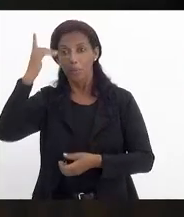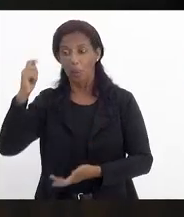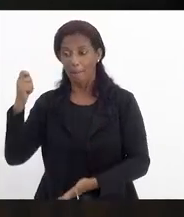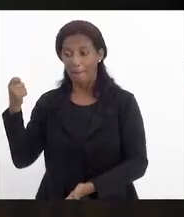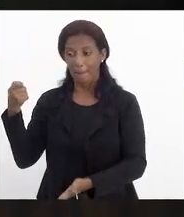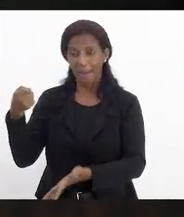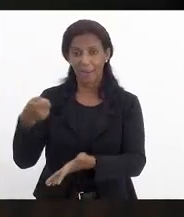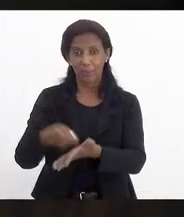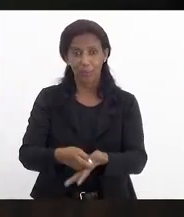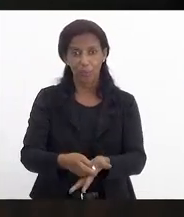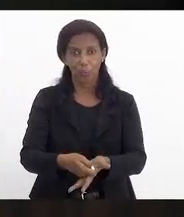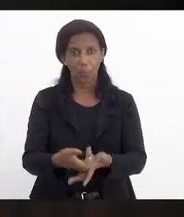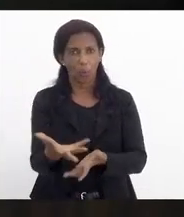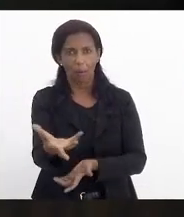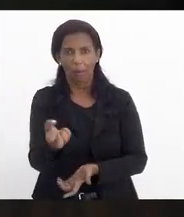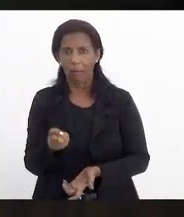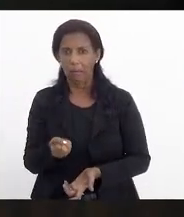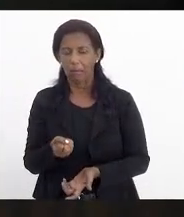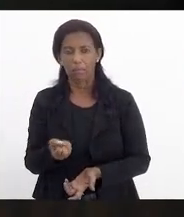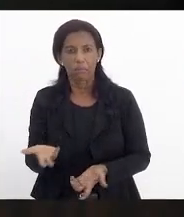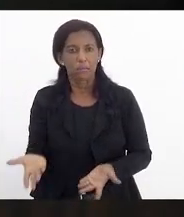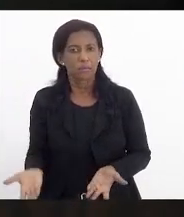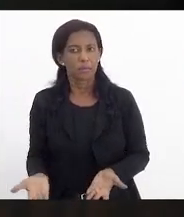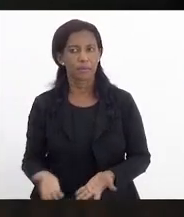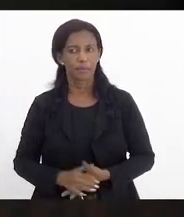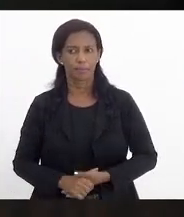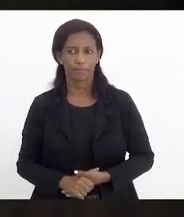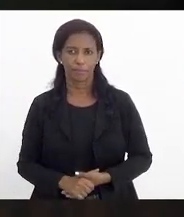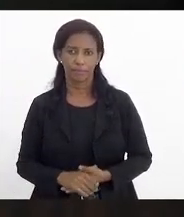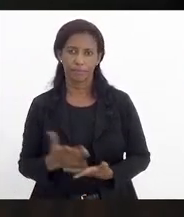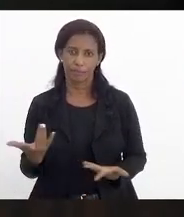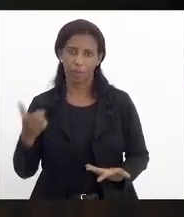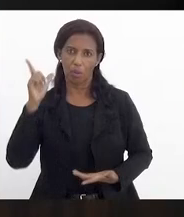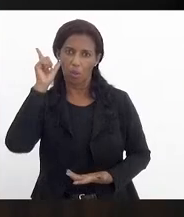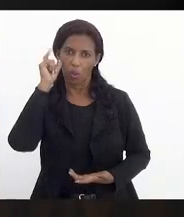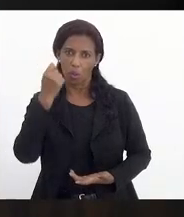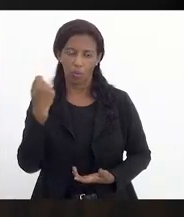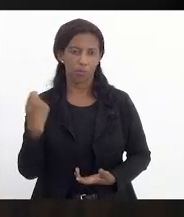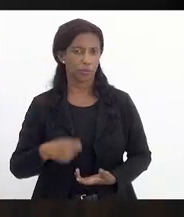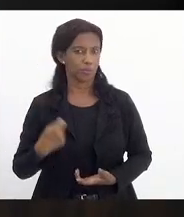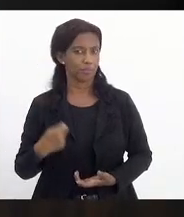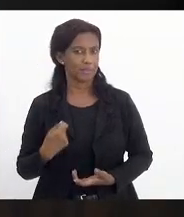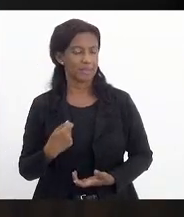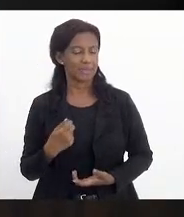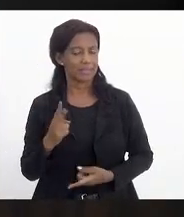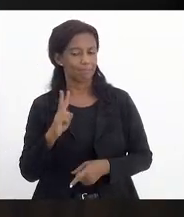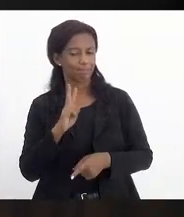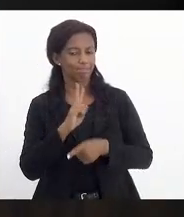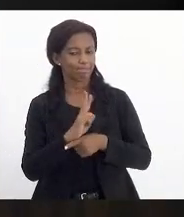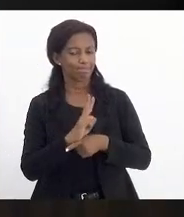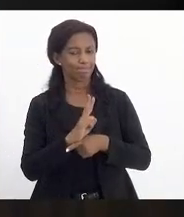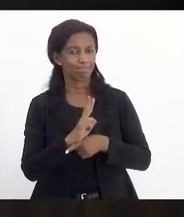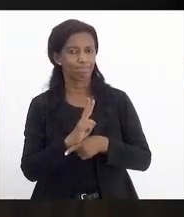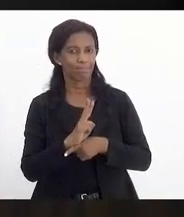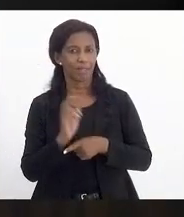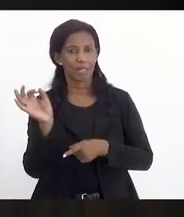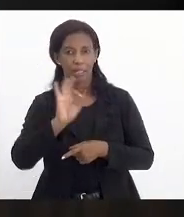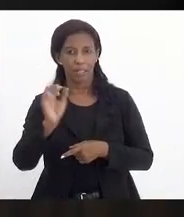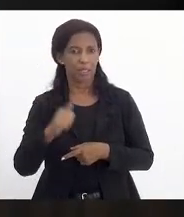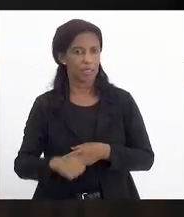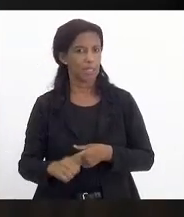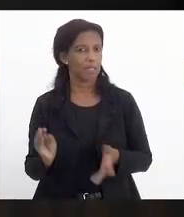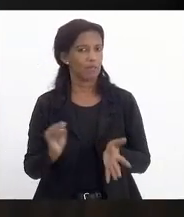pagou, não recebeu para entregar. Então, logicamente, a gente precisa ter de salvaguardas, que ninguém aqui é irresponsável